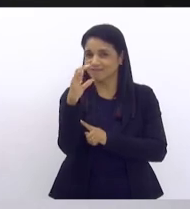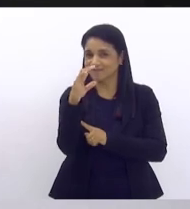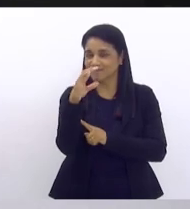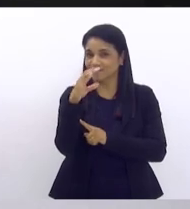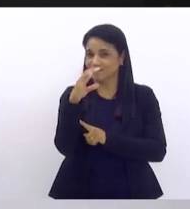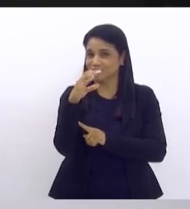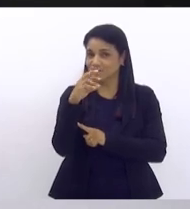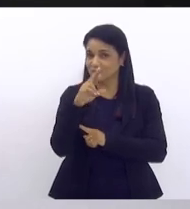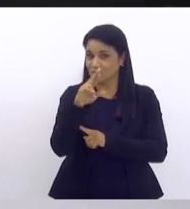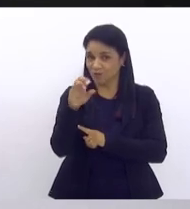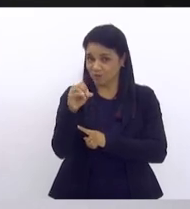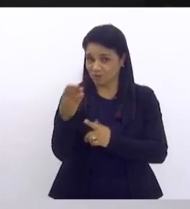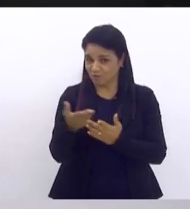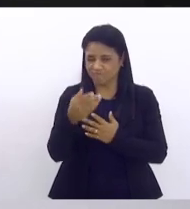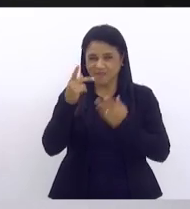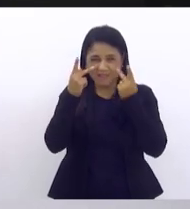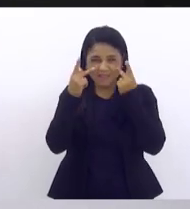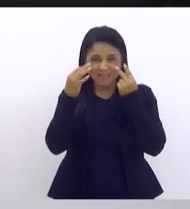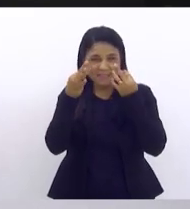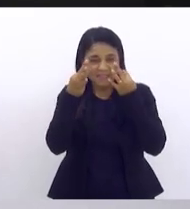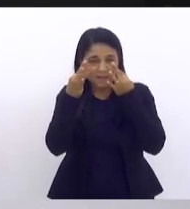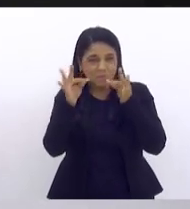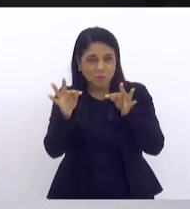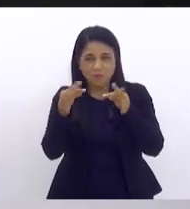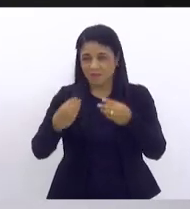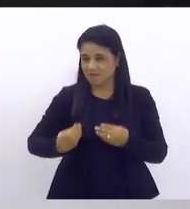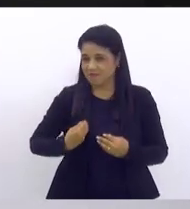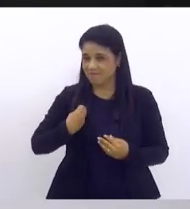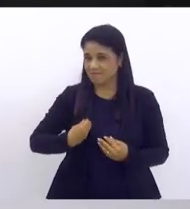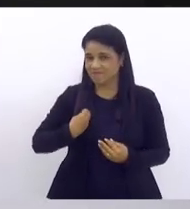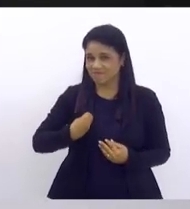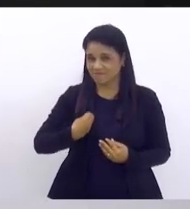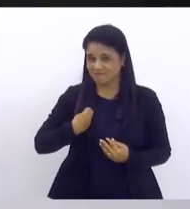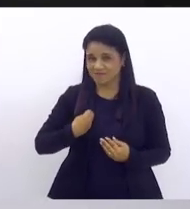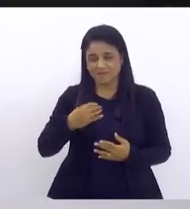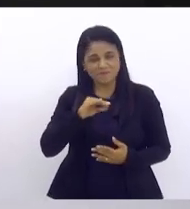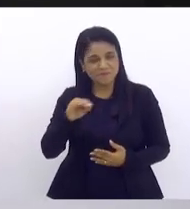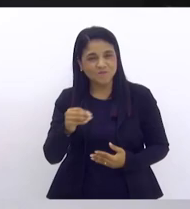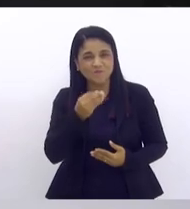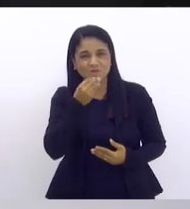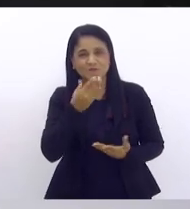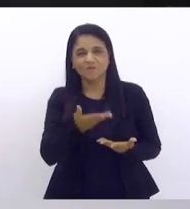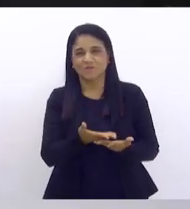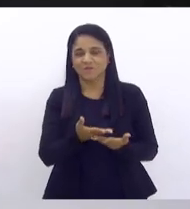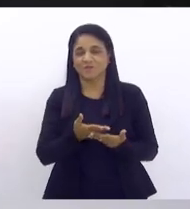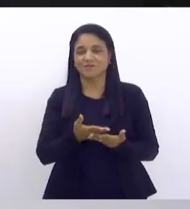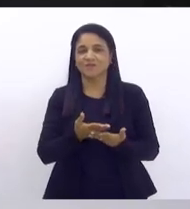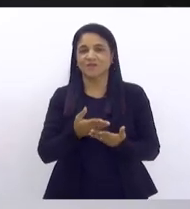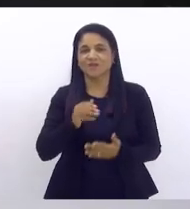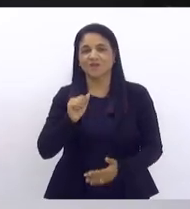do que testemunho, minha gente. Não é? É a partilha de vida que nos dá esta possibilidade. Almir, por favor.